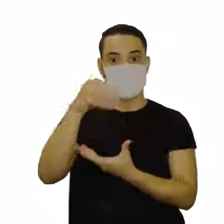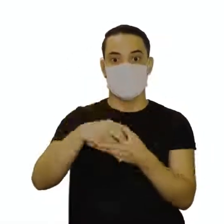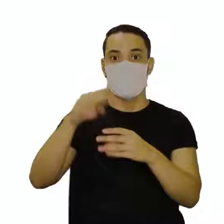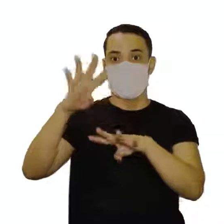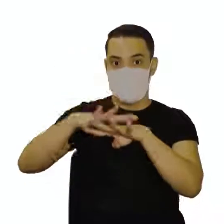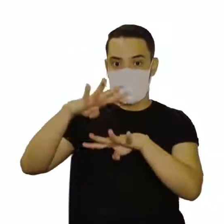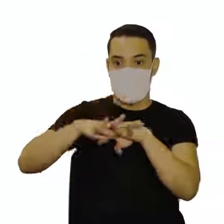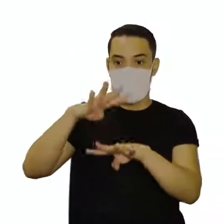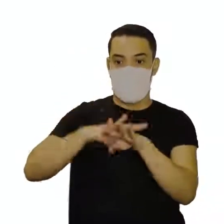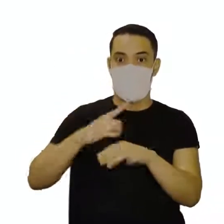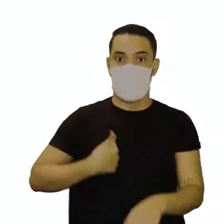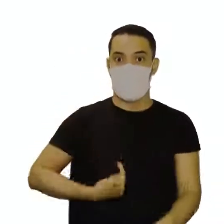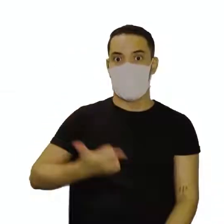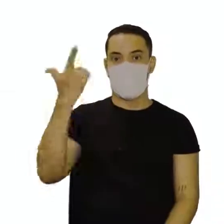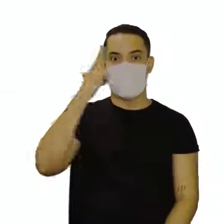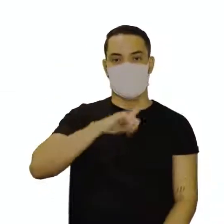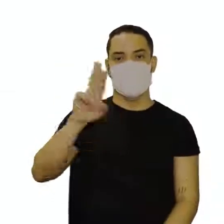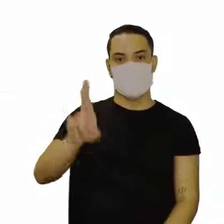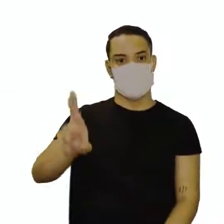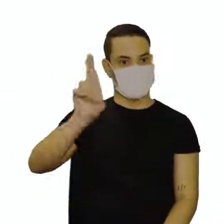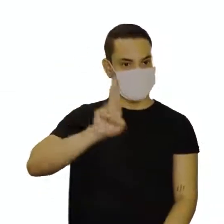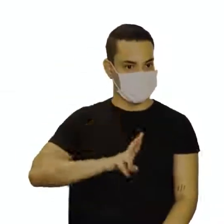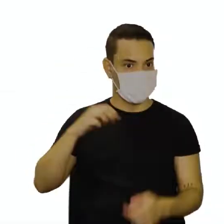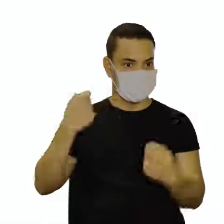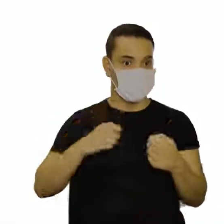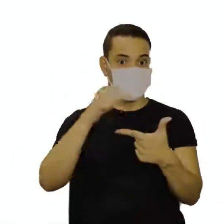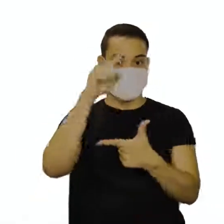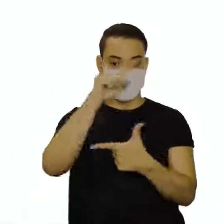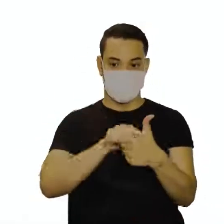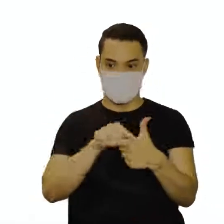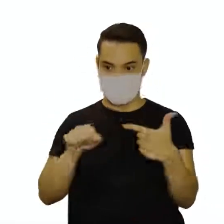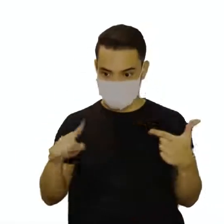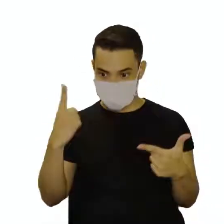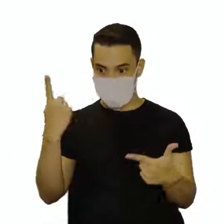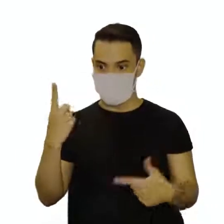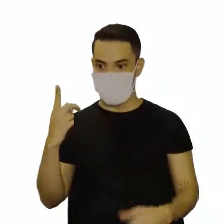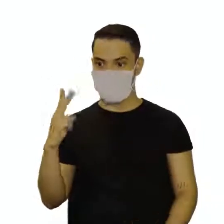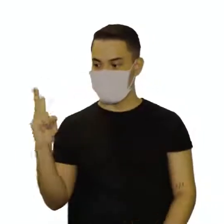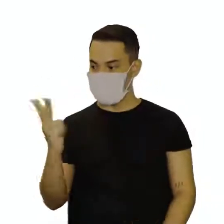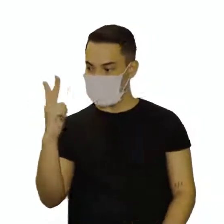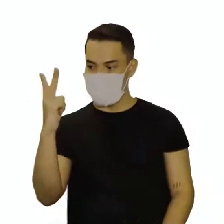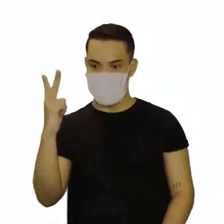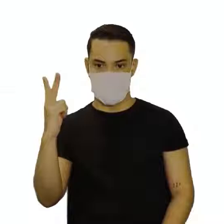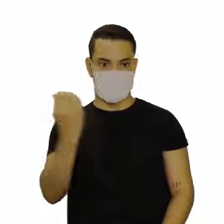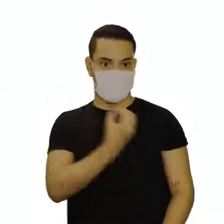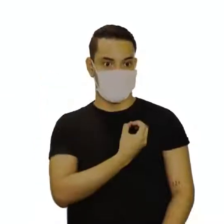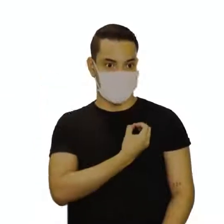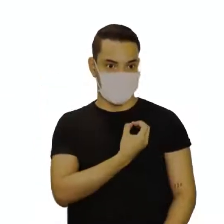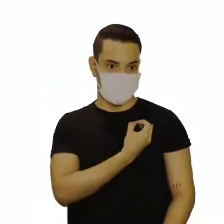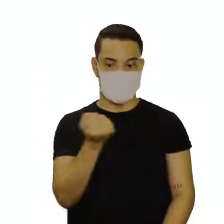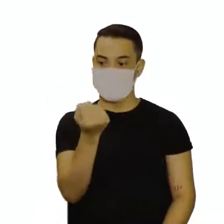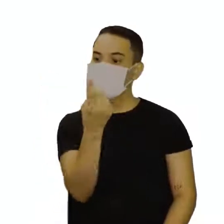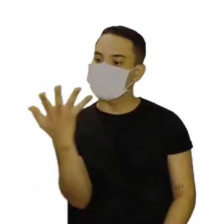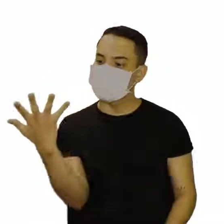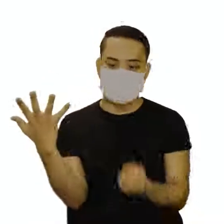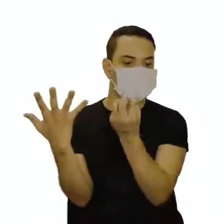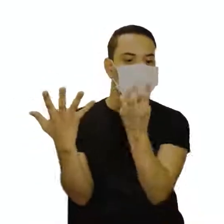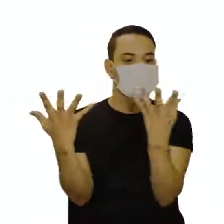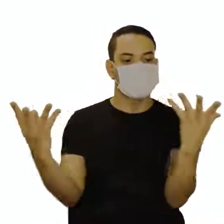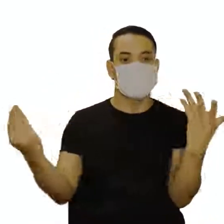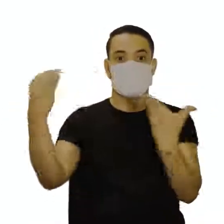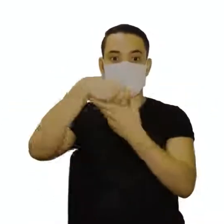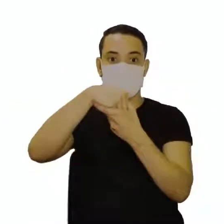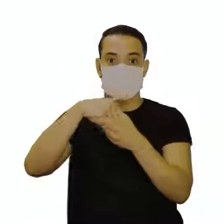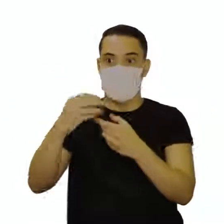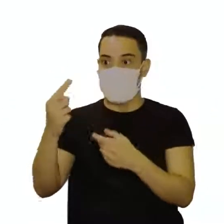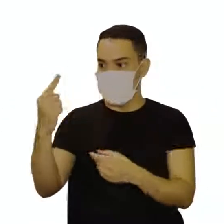matematicamente, né, que você chega no resultado. Proporção tem que fazer uma divisão de um valor pelo outro, ou mostrar, né, que quando um